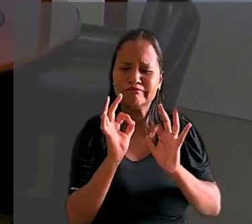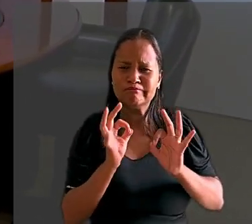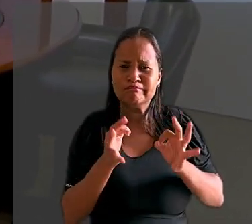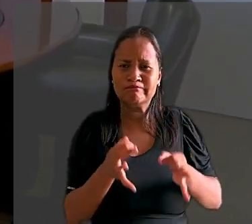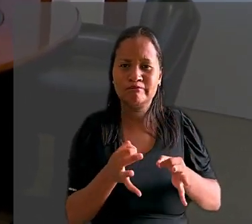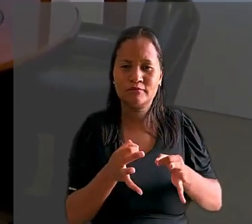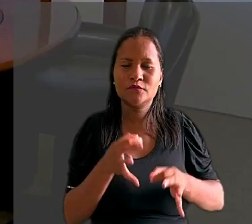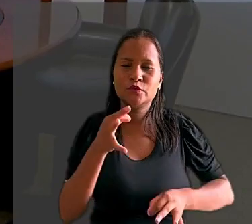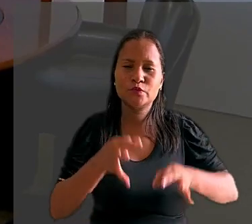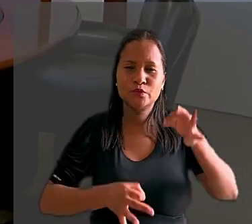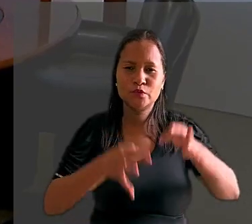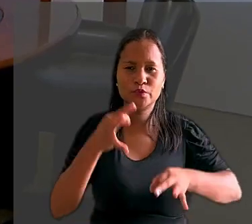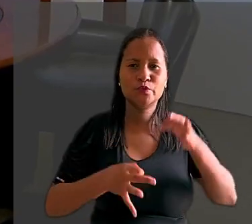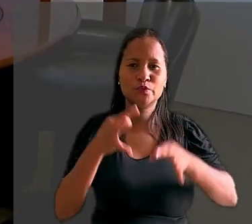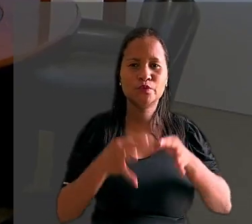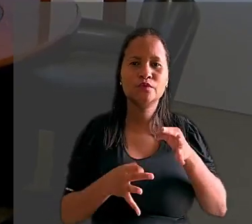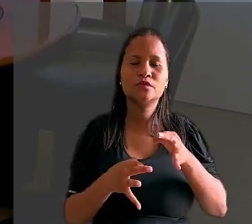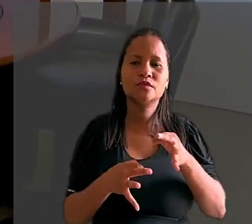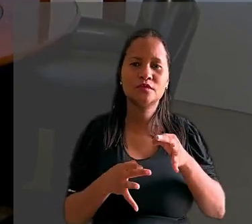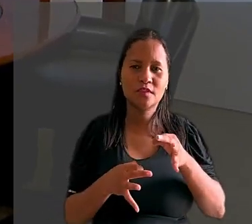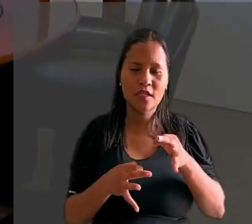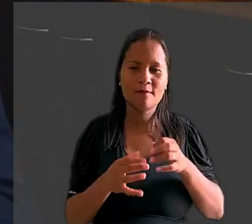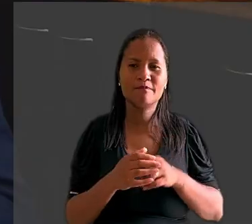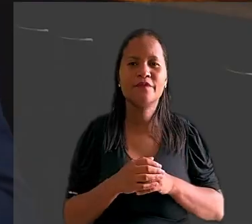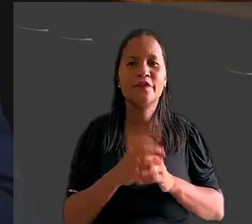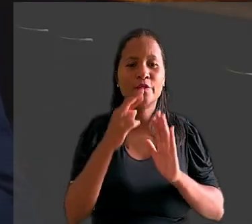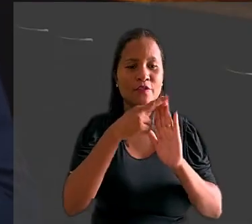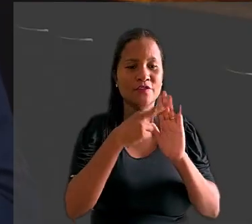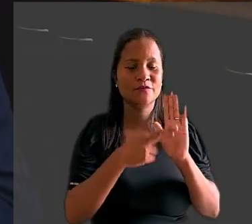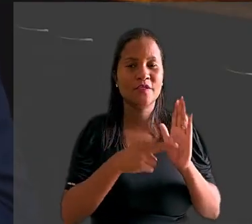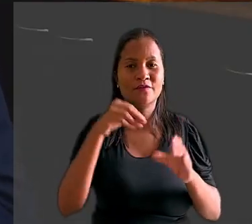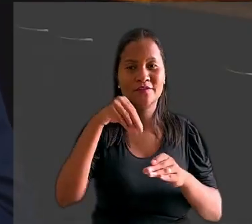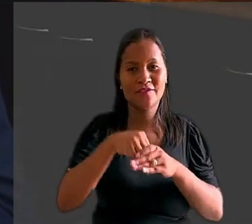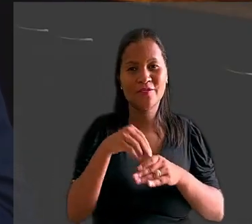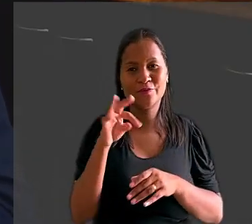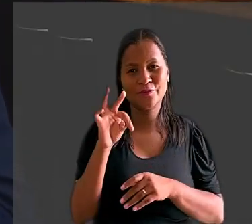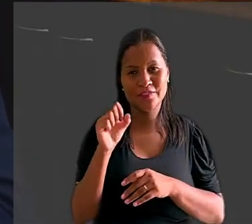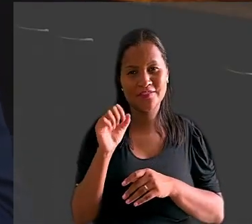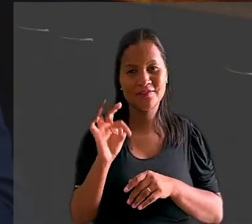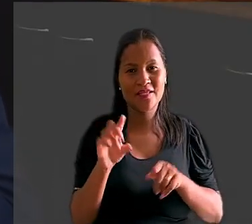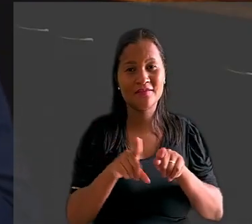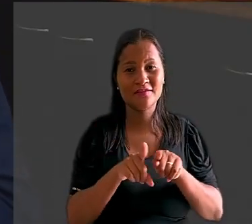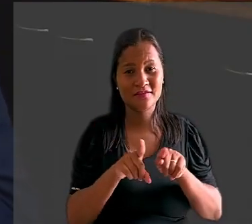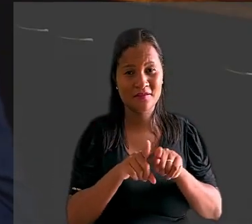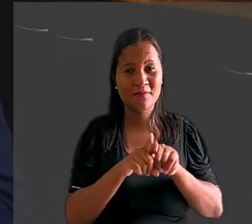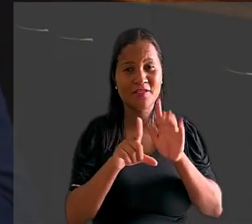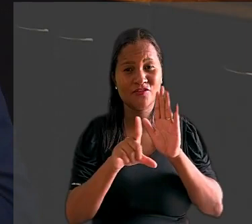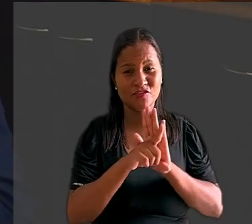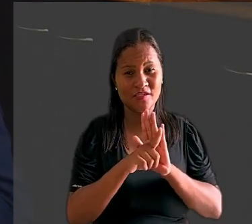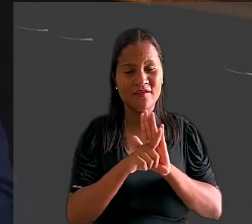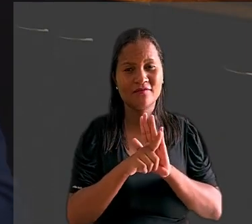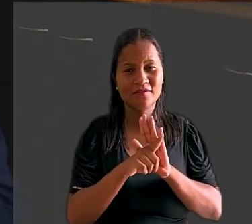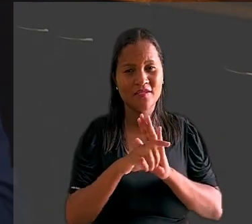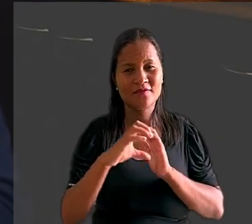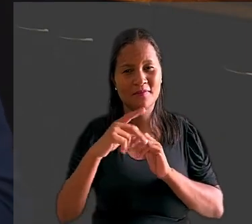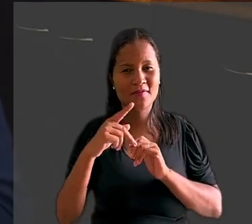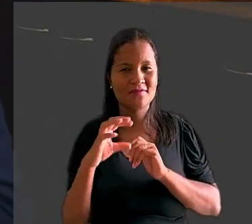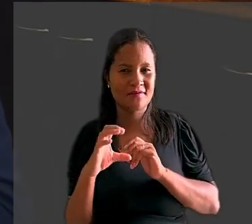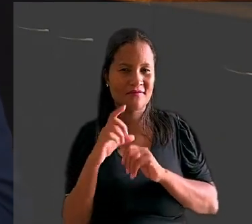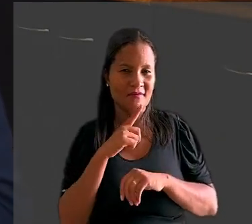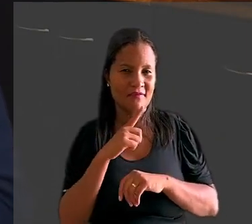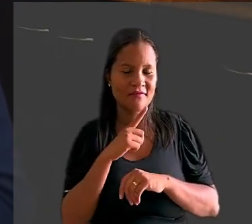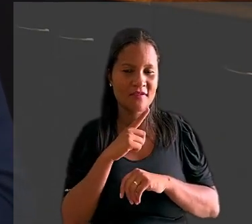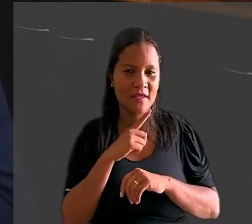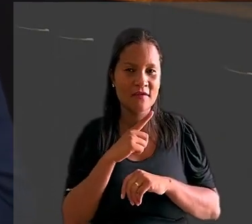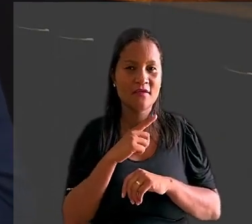garante imparcialidade e julgamento justo. Por força do regimento interno do TST e também de lei, o CPC prevê